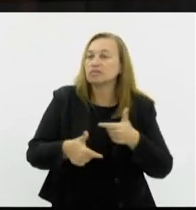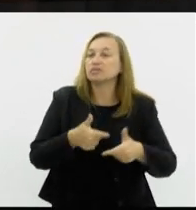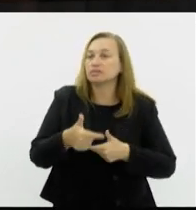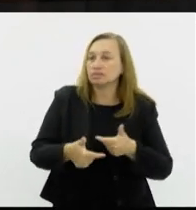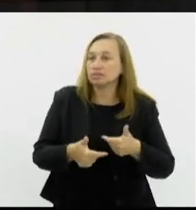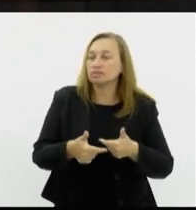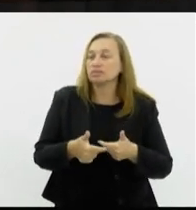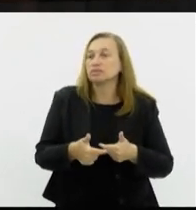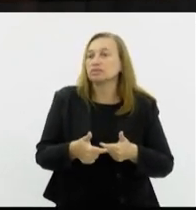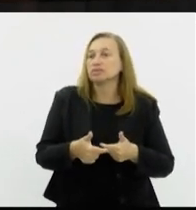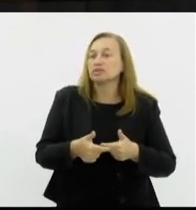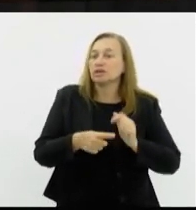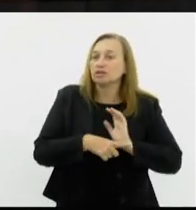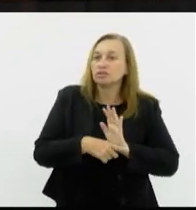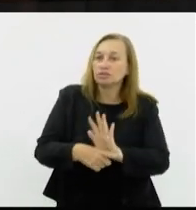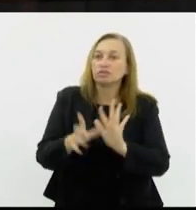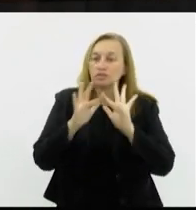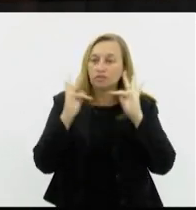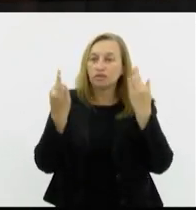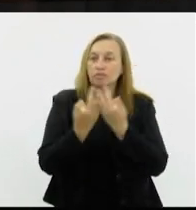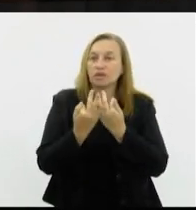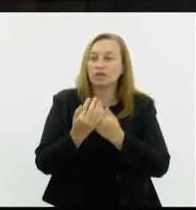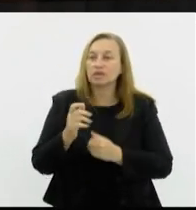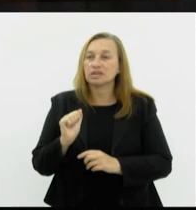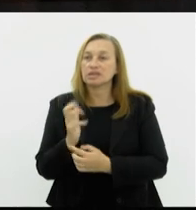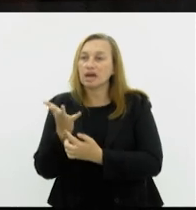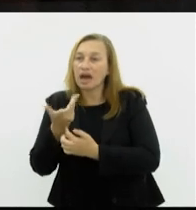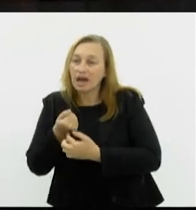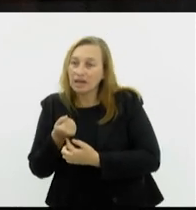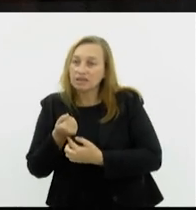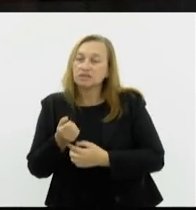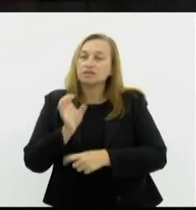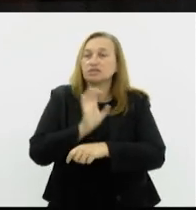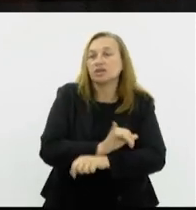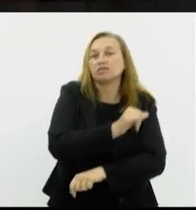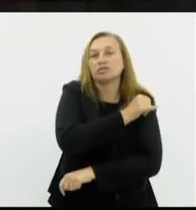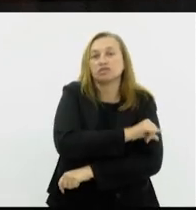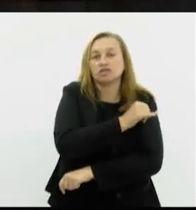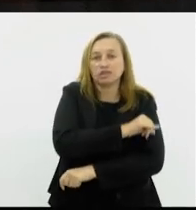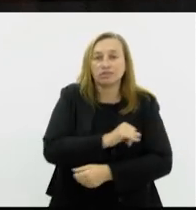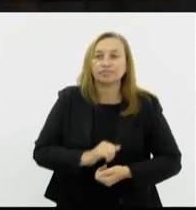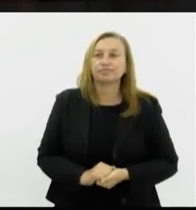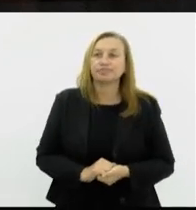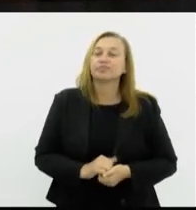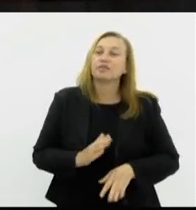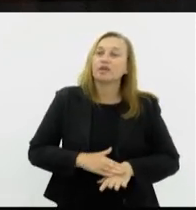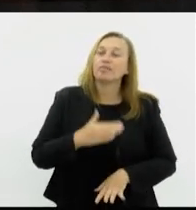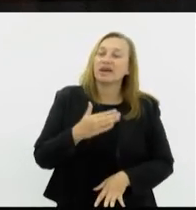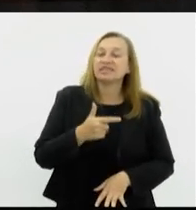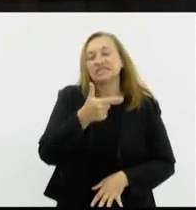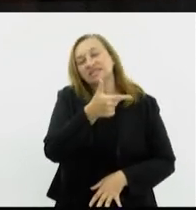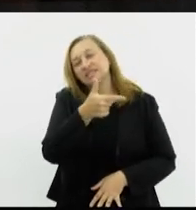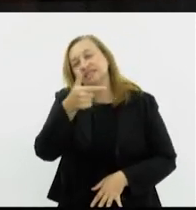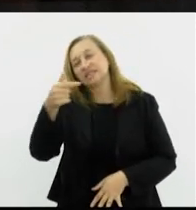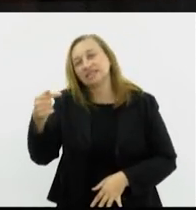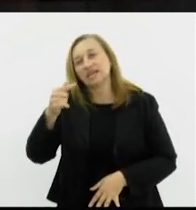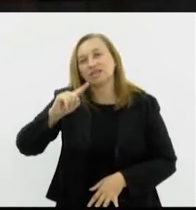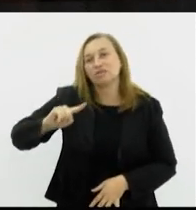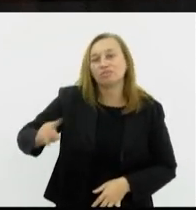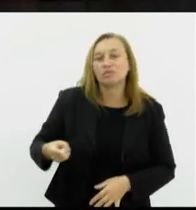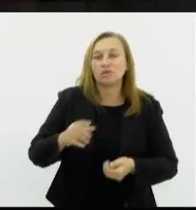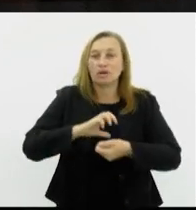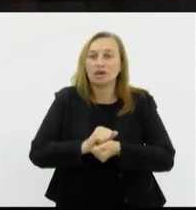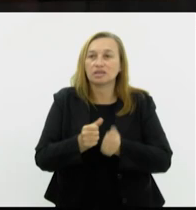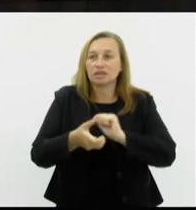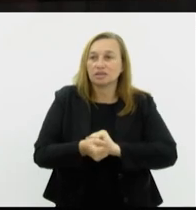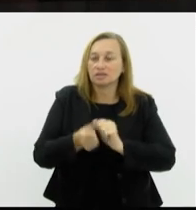famílias através desta arte. E no estado do Rio de Janeiro, são mais de 17 mil